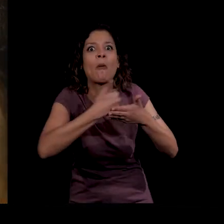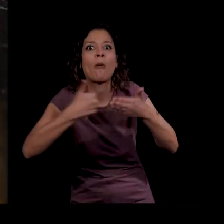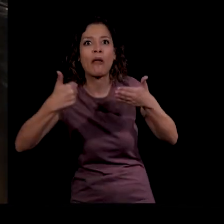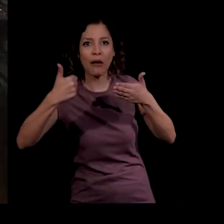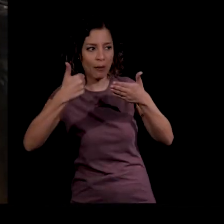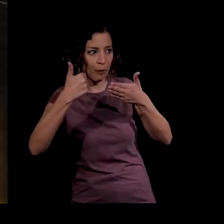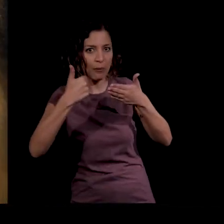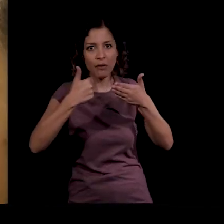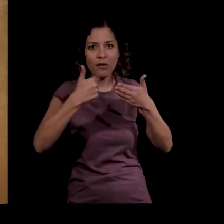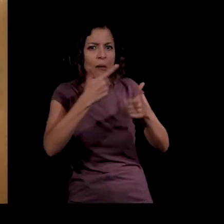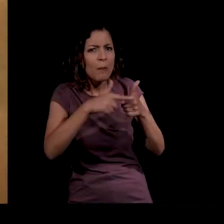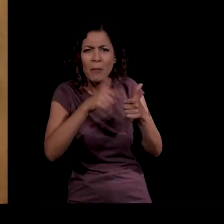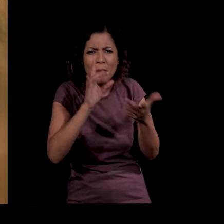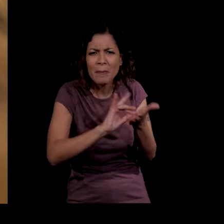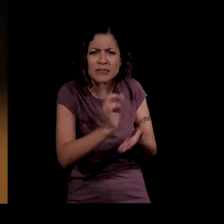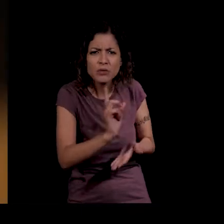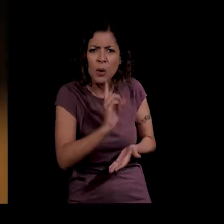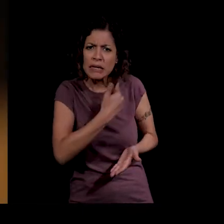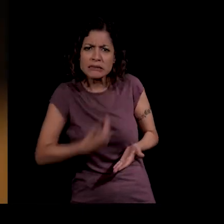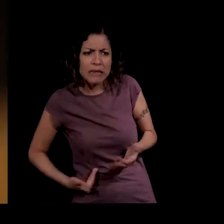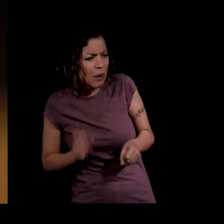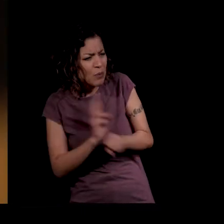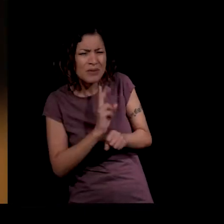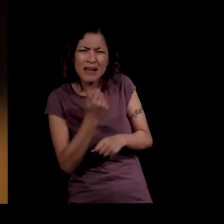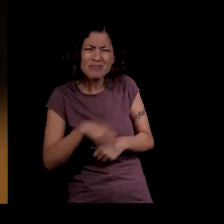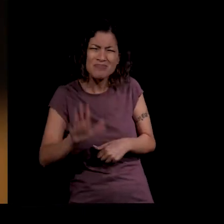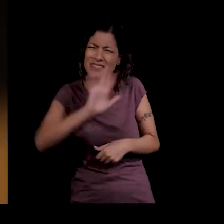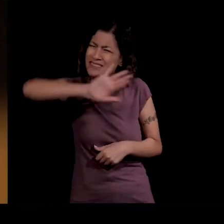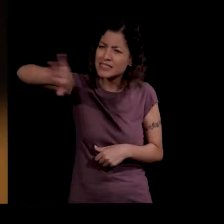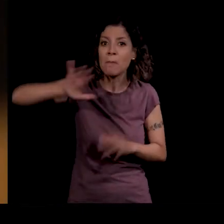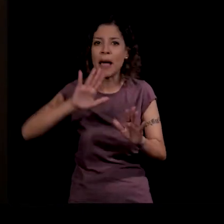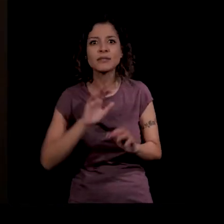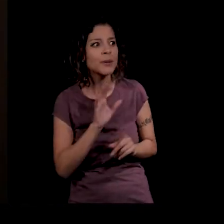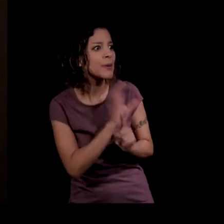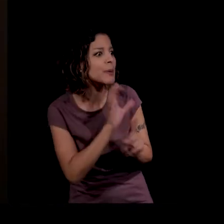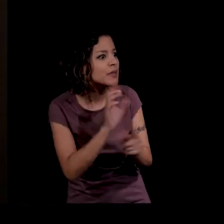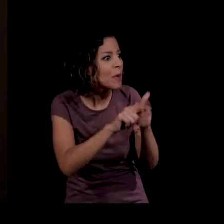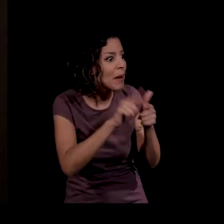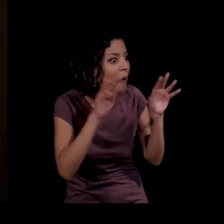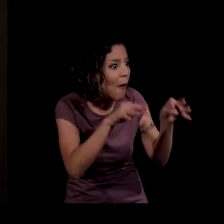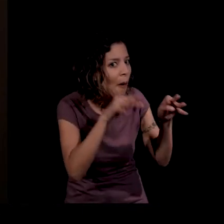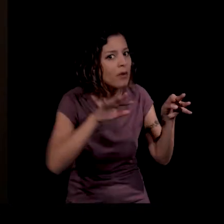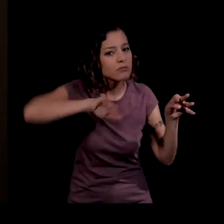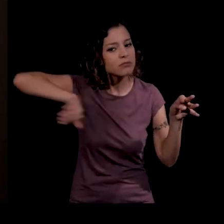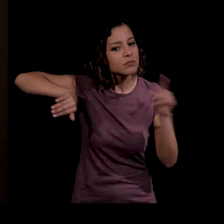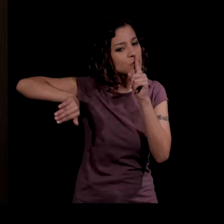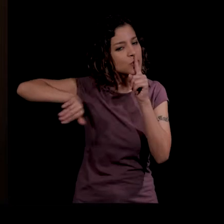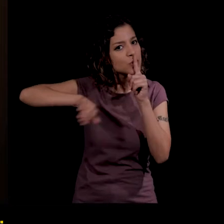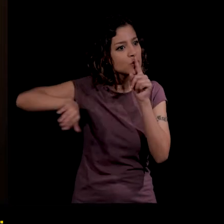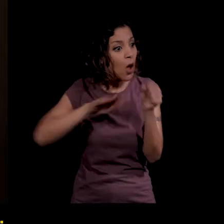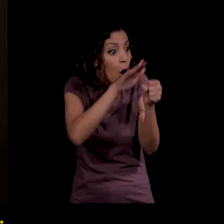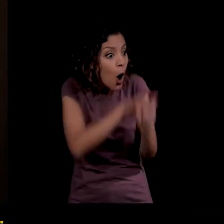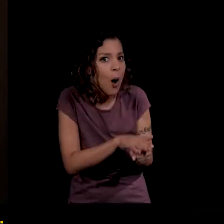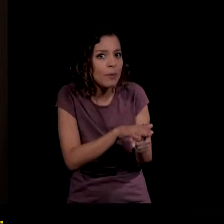né, problemas que não são problemas, não são da conta do Estado, usando isso para oprimir